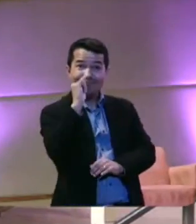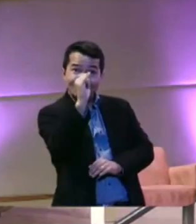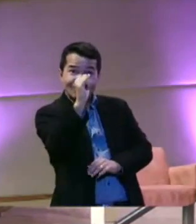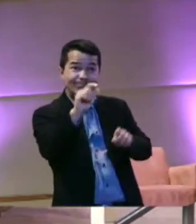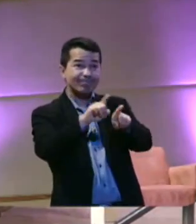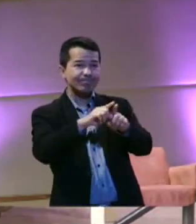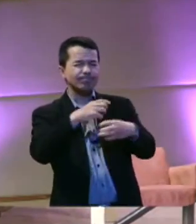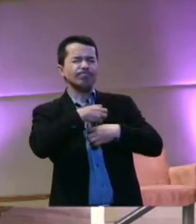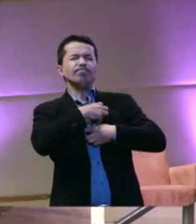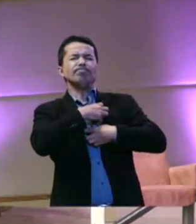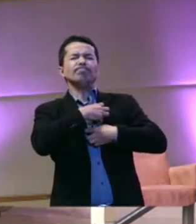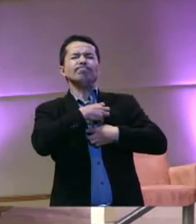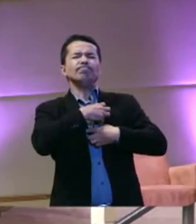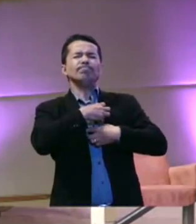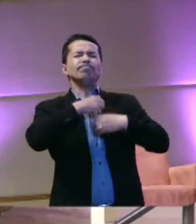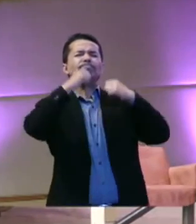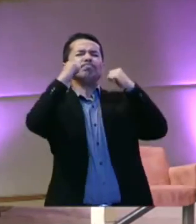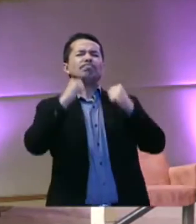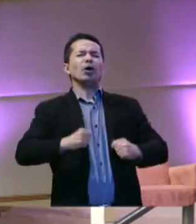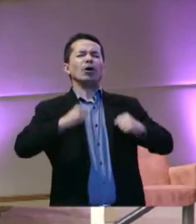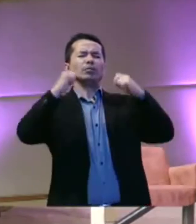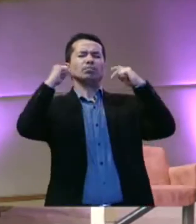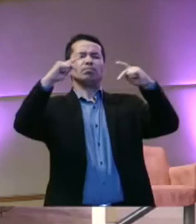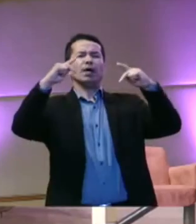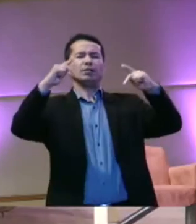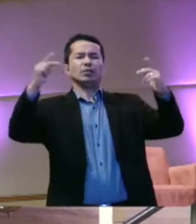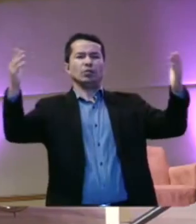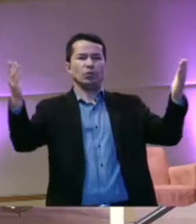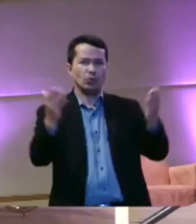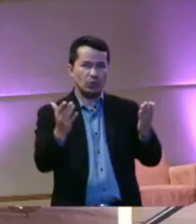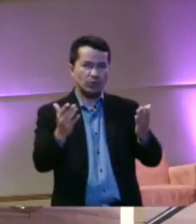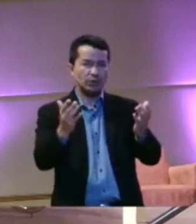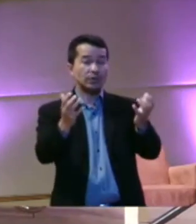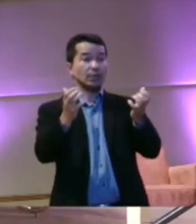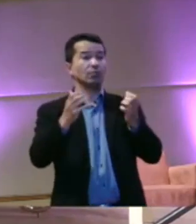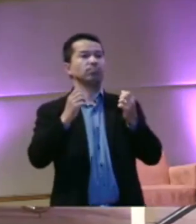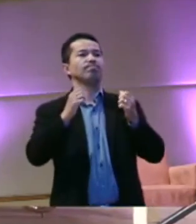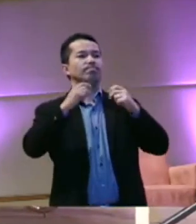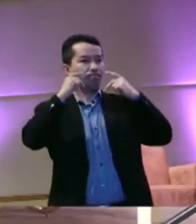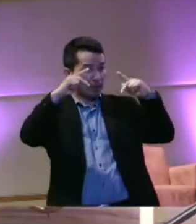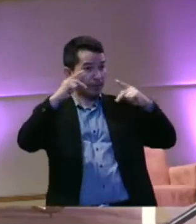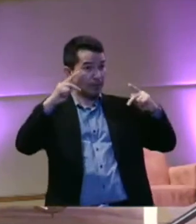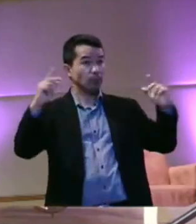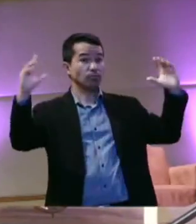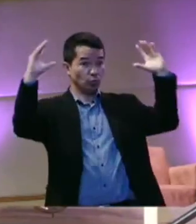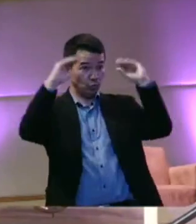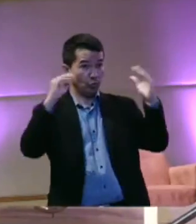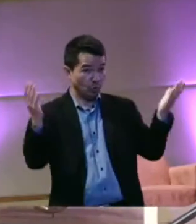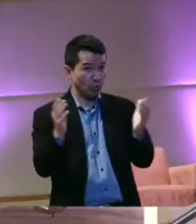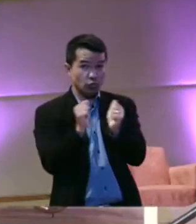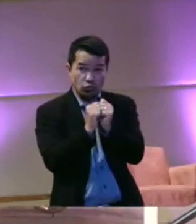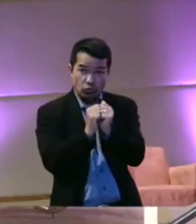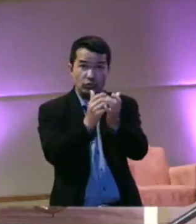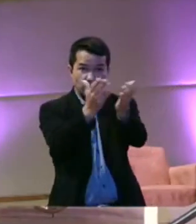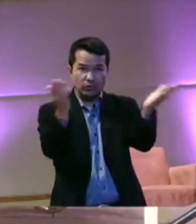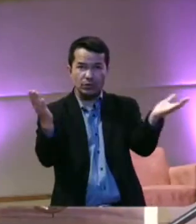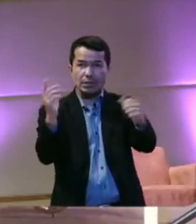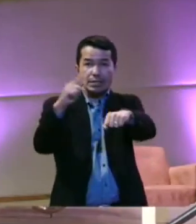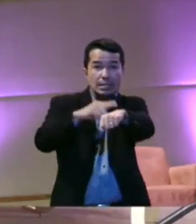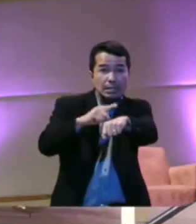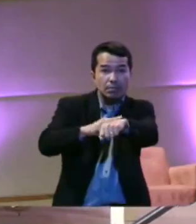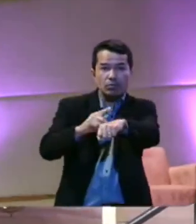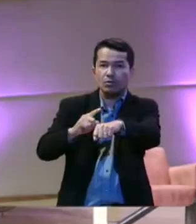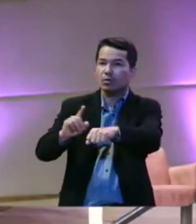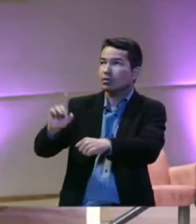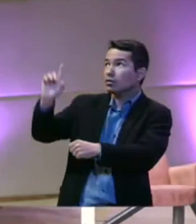tocado no meu coração. E nessa noite eu quero compartilhar com vocês, falando sobre o tempo da